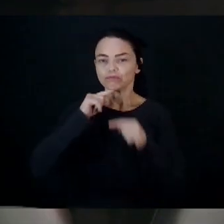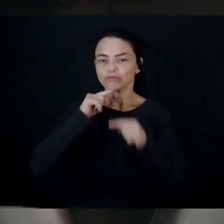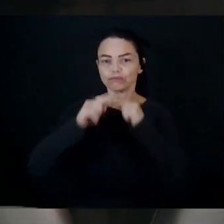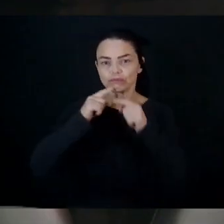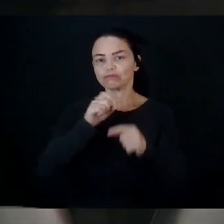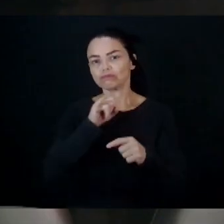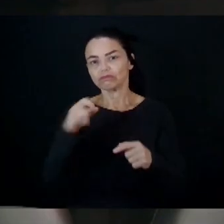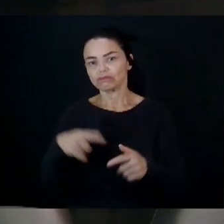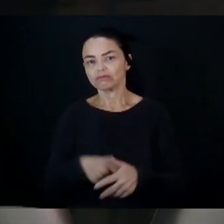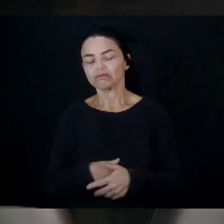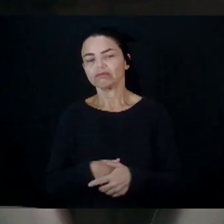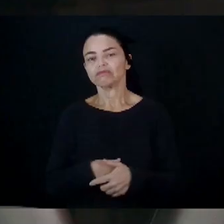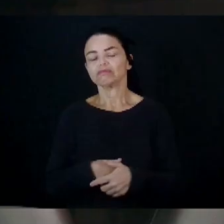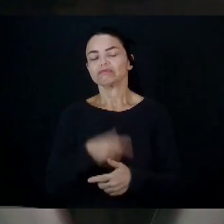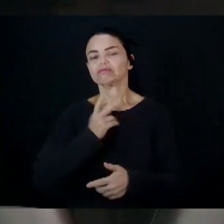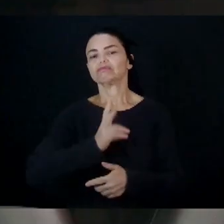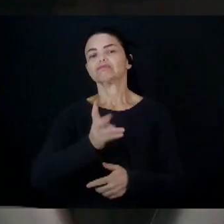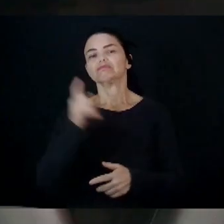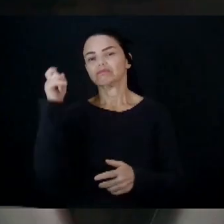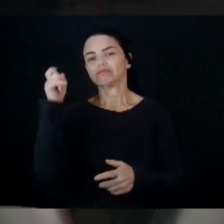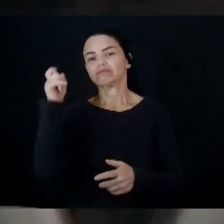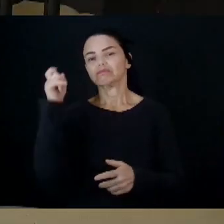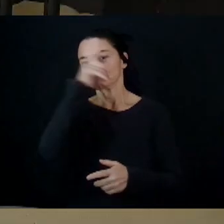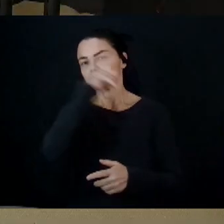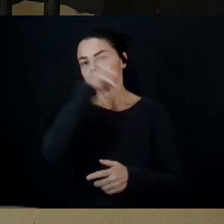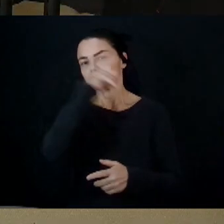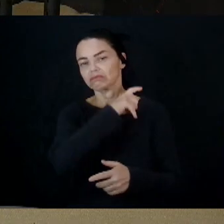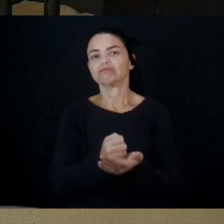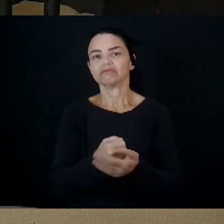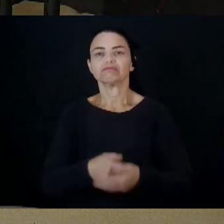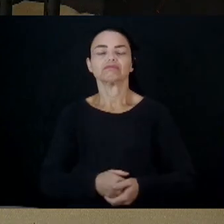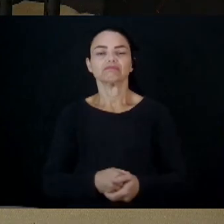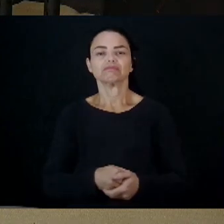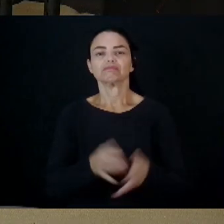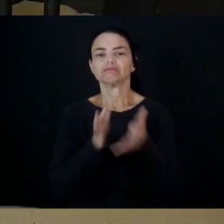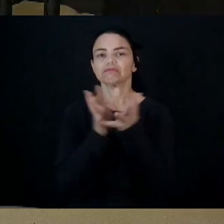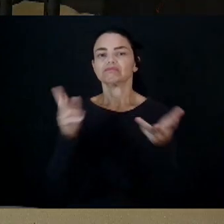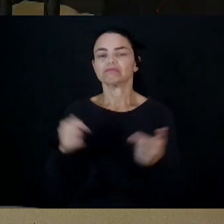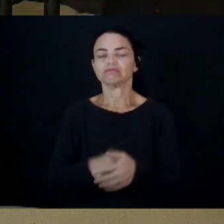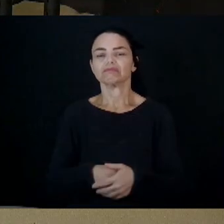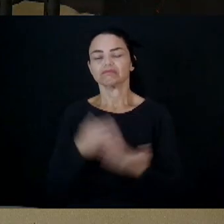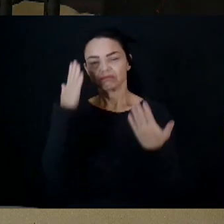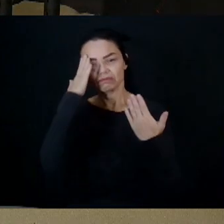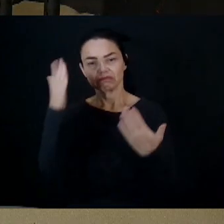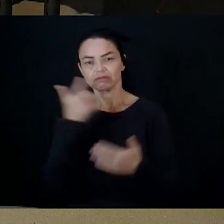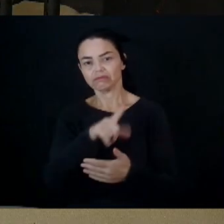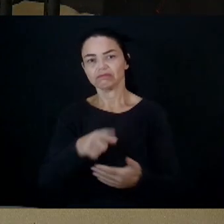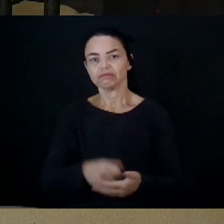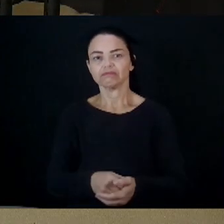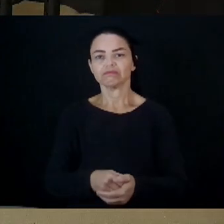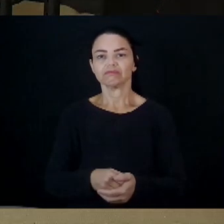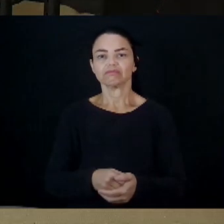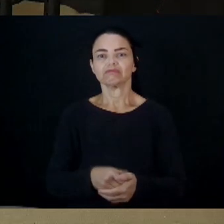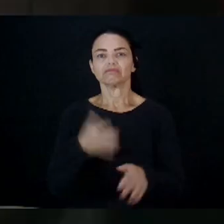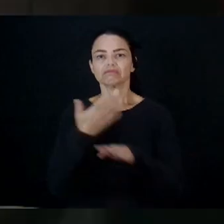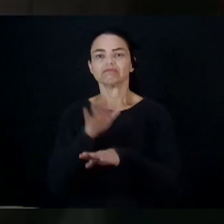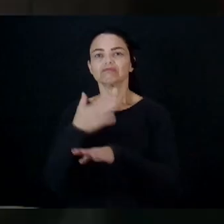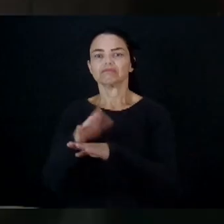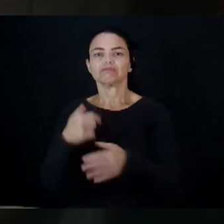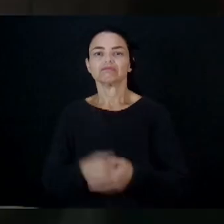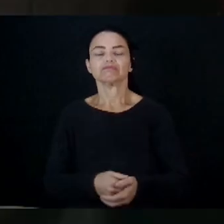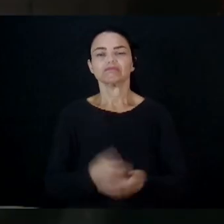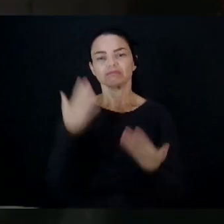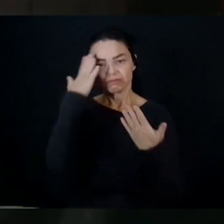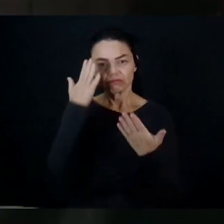se mantendo a dificuldade, procurar ajuda, sim. Maravilhosa, obrigada mais uma vez, Obrigada. Viu, pela sua participação. Obrigada a você